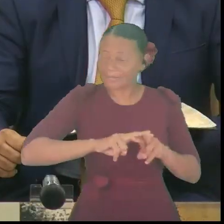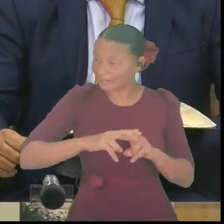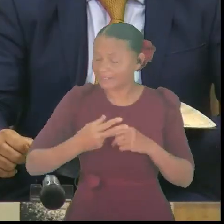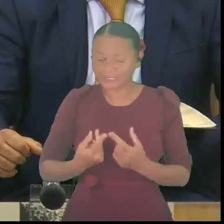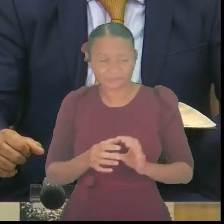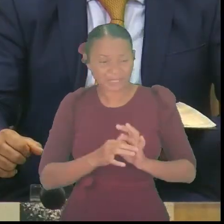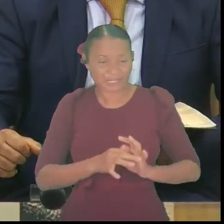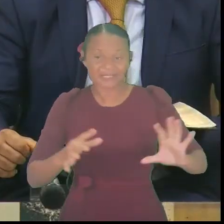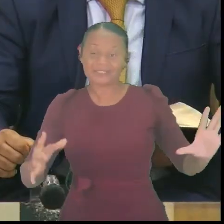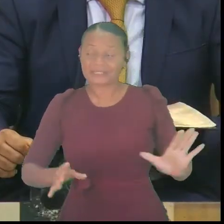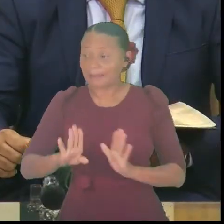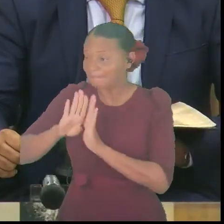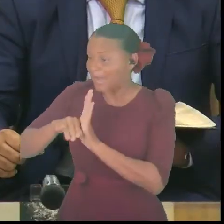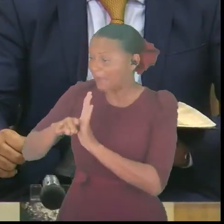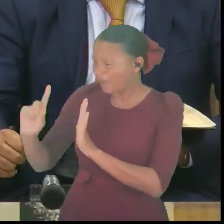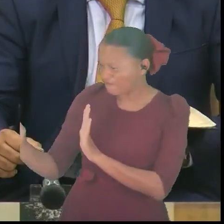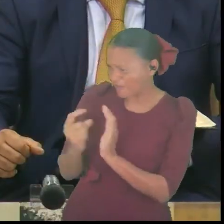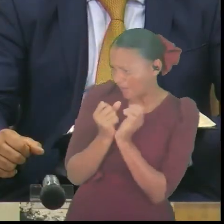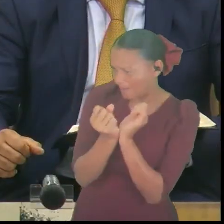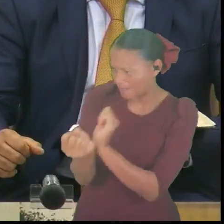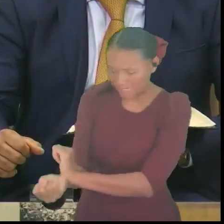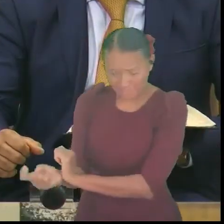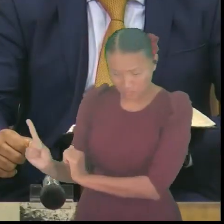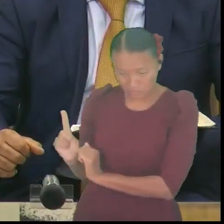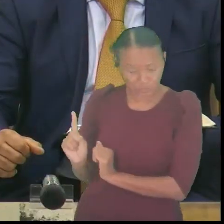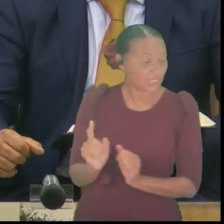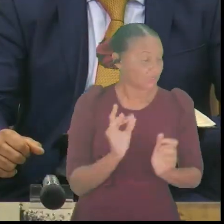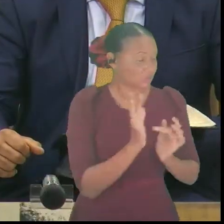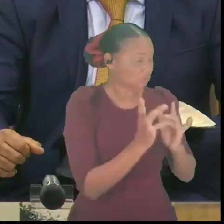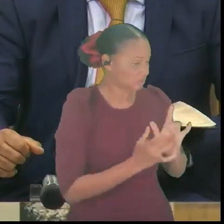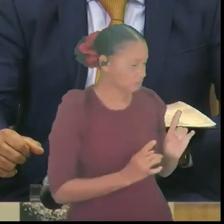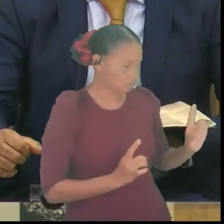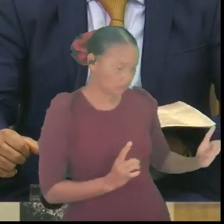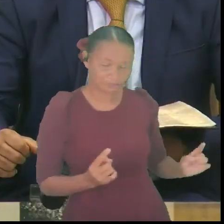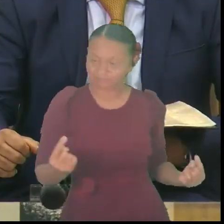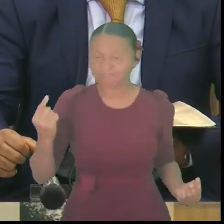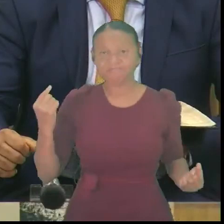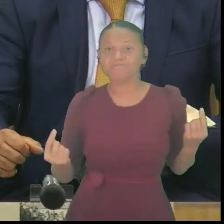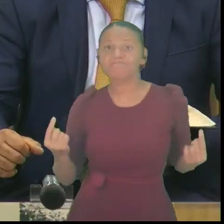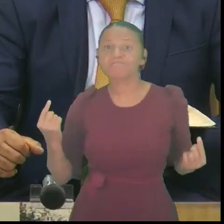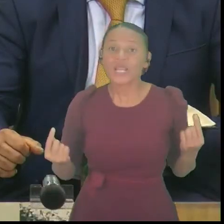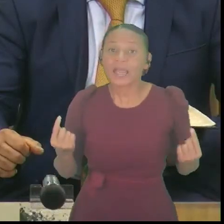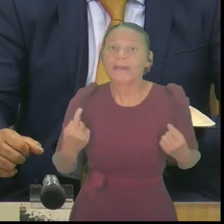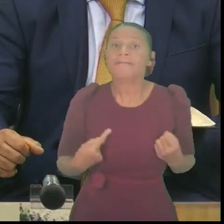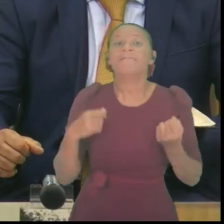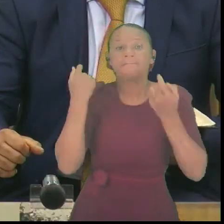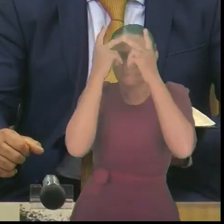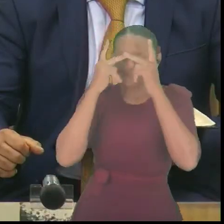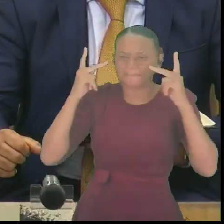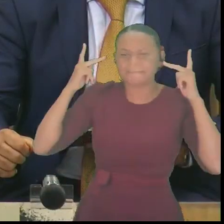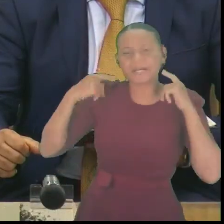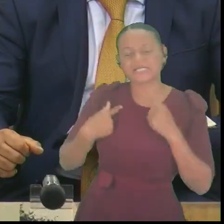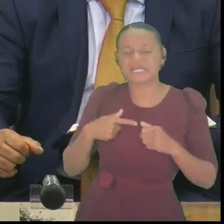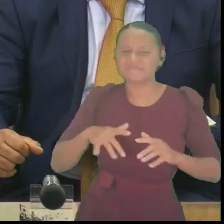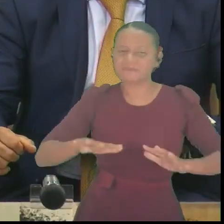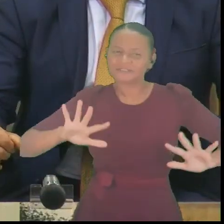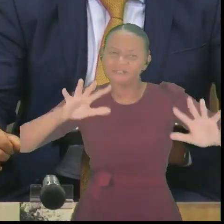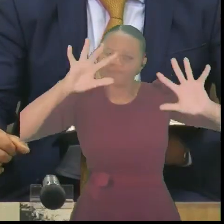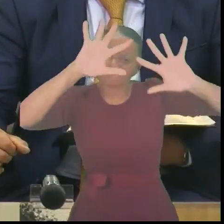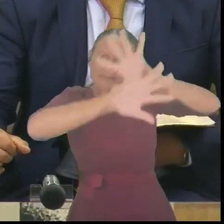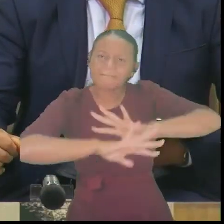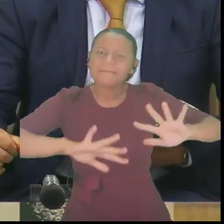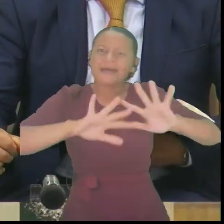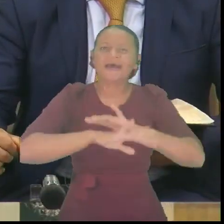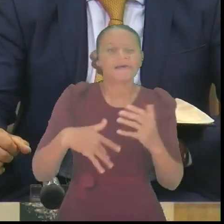apresentou de um lado Jesus, do outro lado Barrabás. E o próprio Pilatos, se você vê, ele tenta fazer um jogo mental, porque ele diz: a